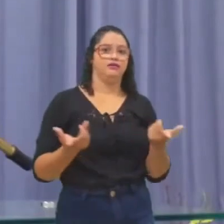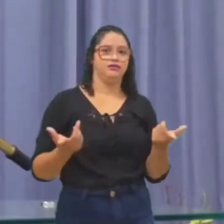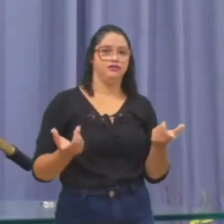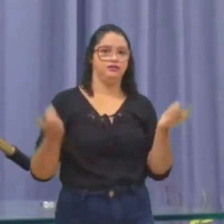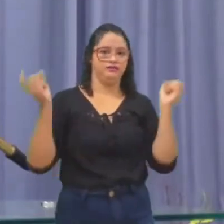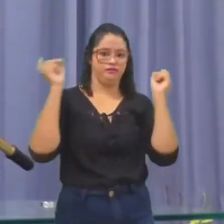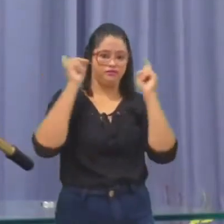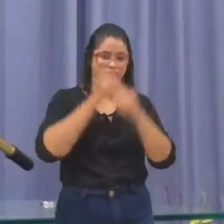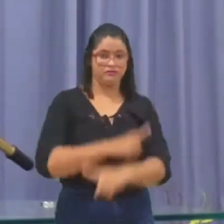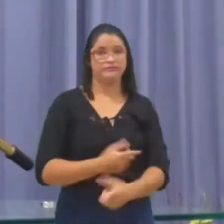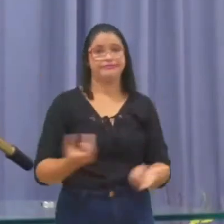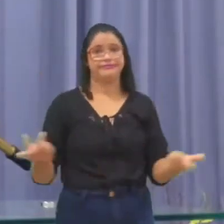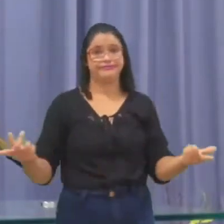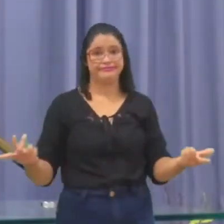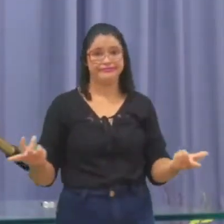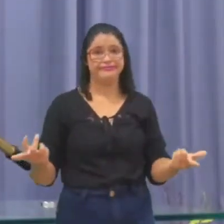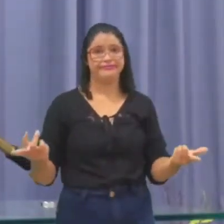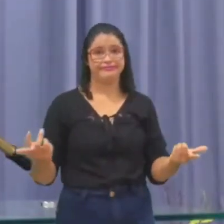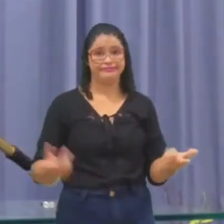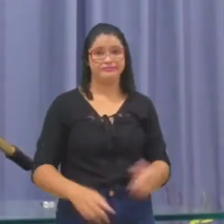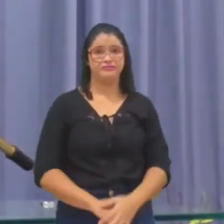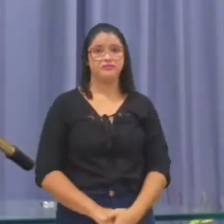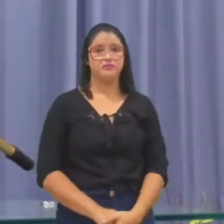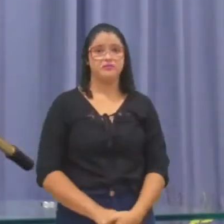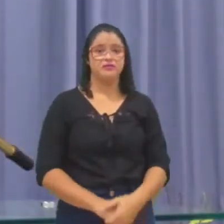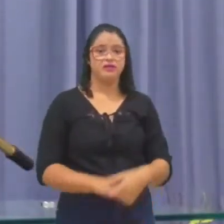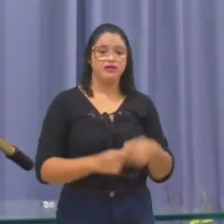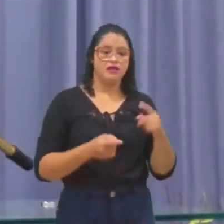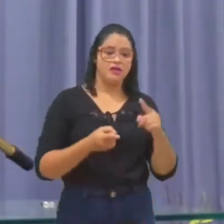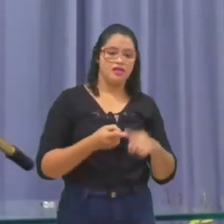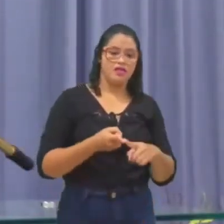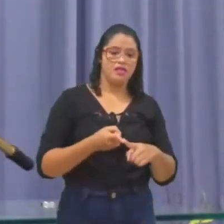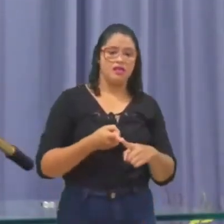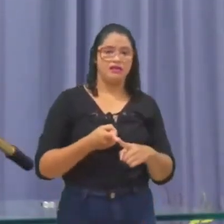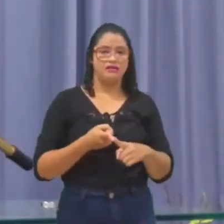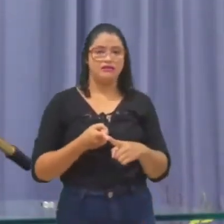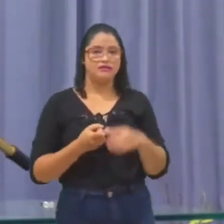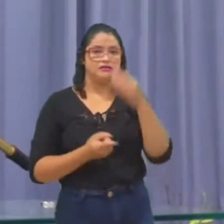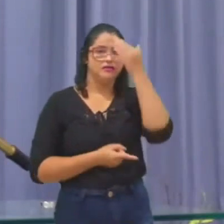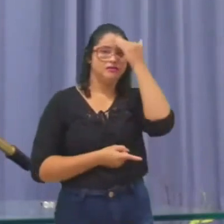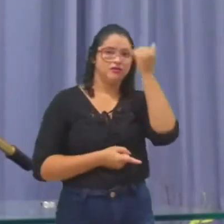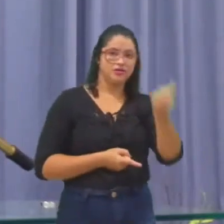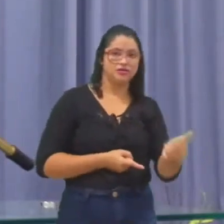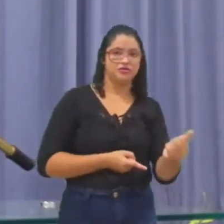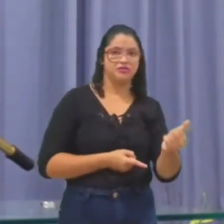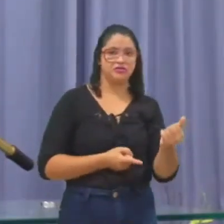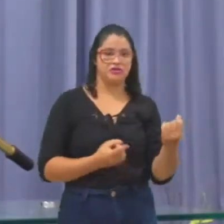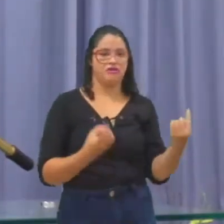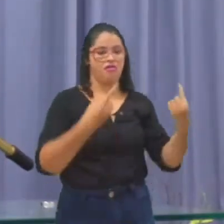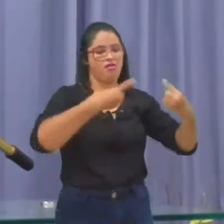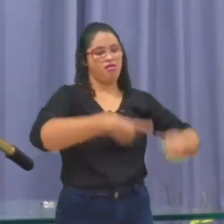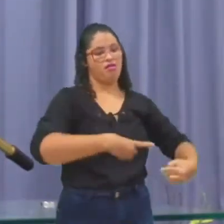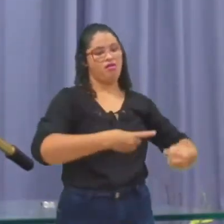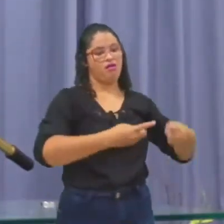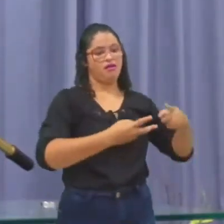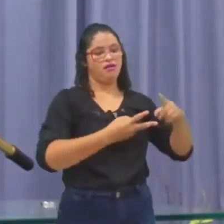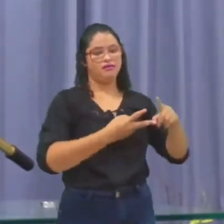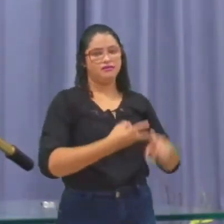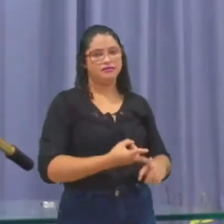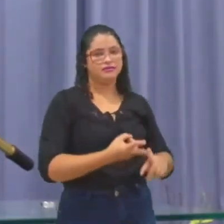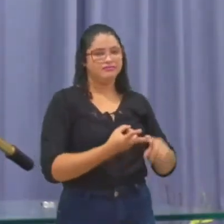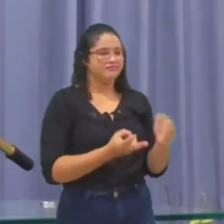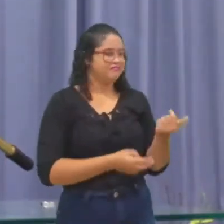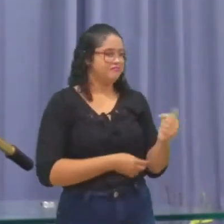em muitas áreas da vida, tempos desafiadores, tempos de